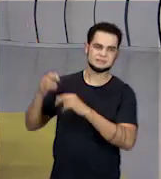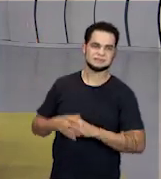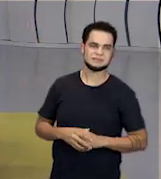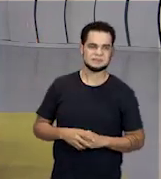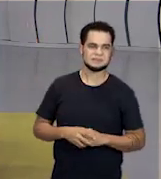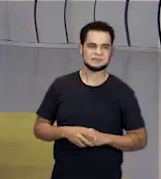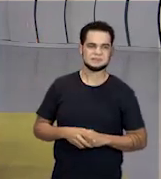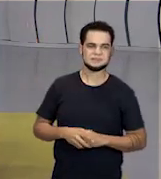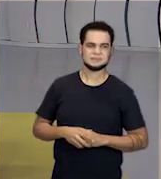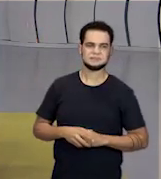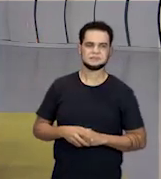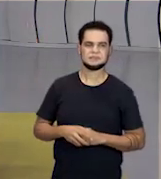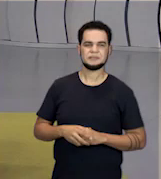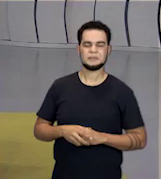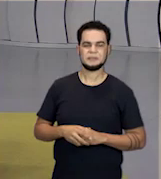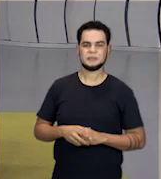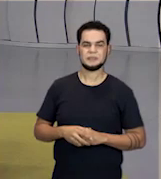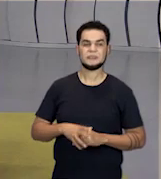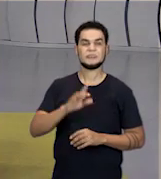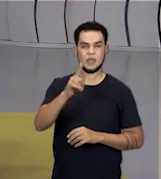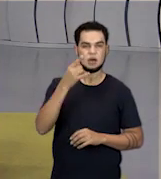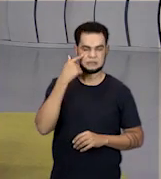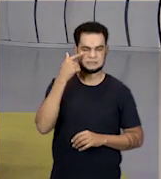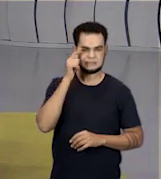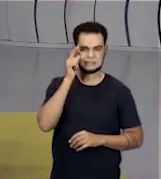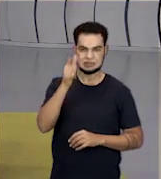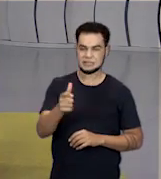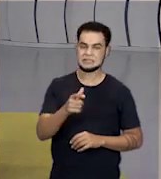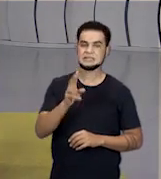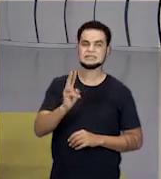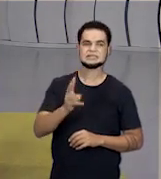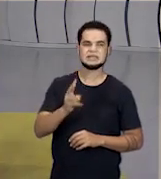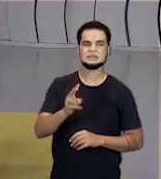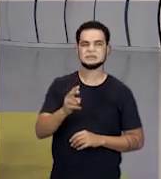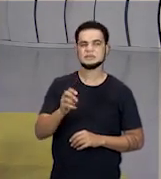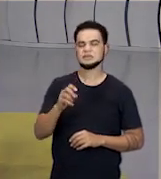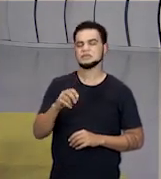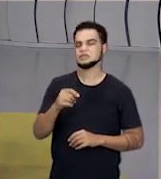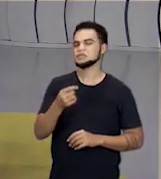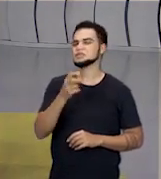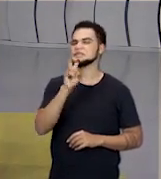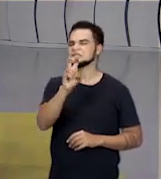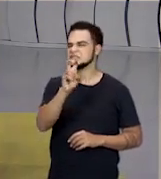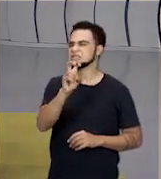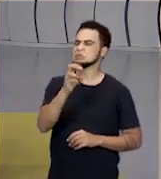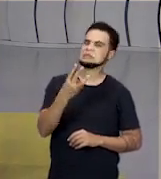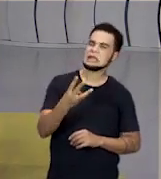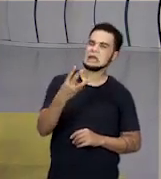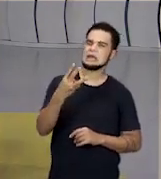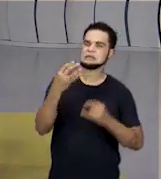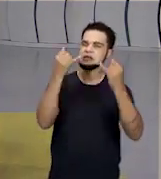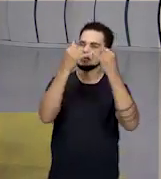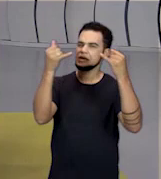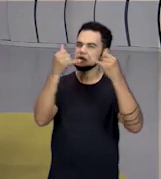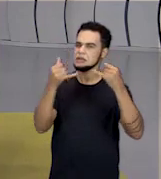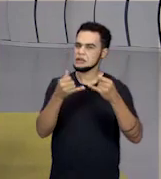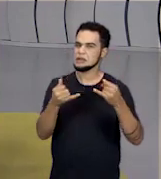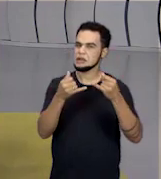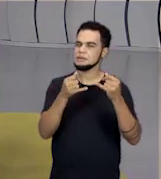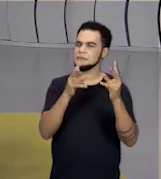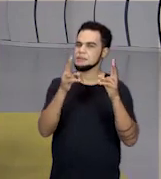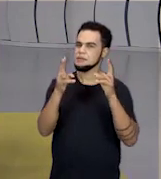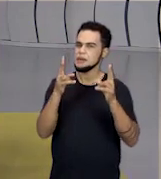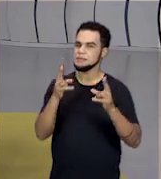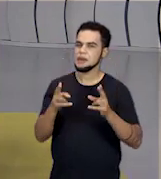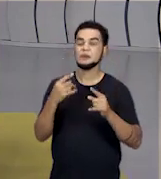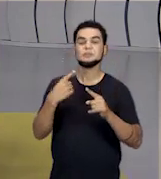que interessante. Sempre de 5 linhas para 3 linhas. A gente viu aí em outras aulas, que o sentido da vida aí, ela vai